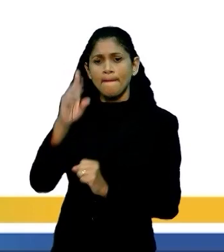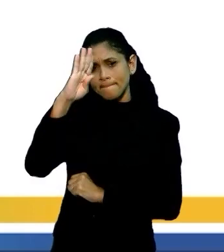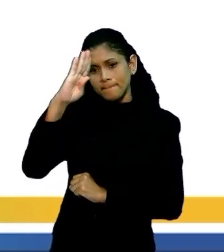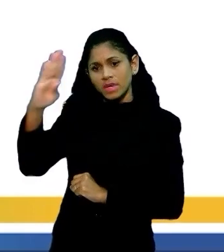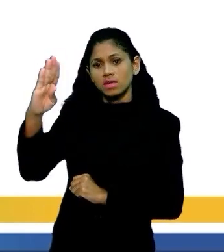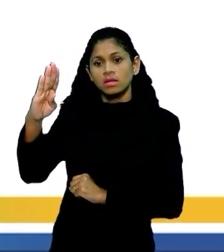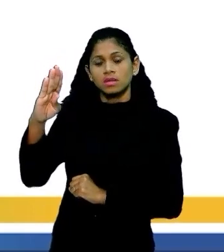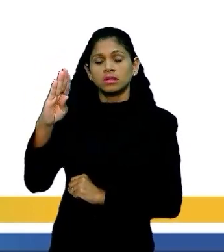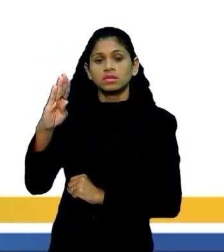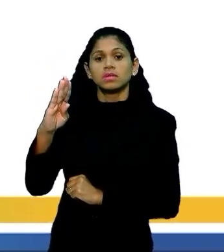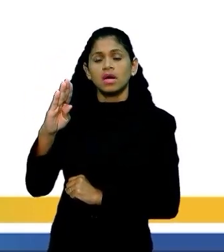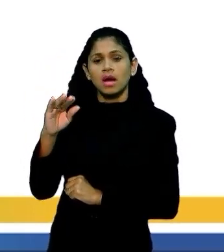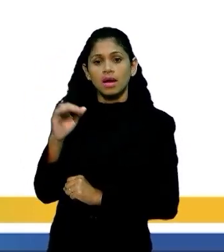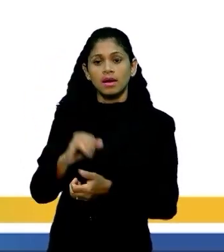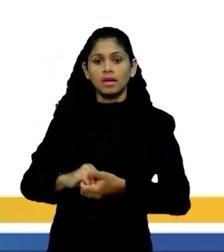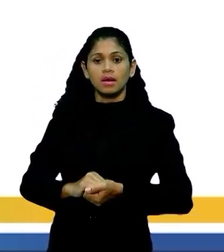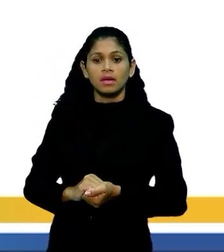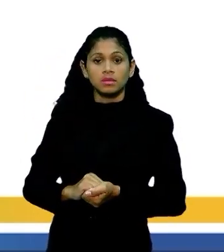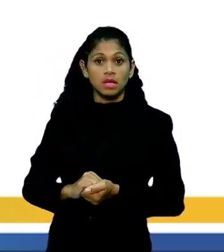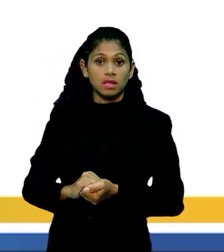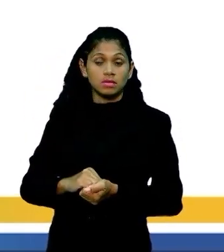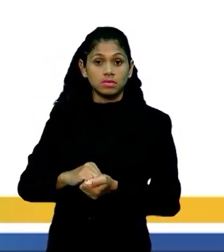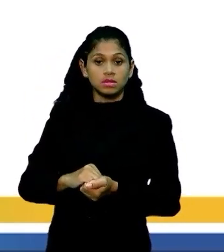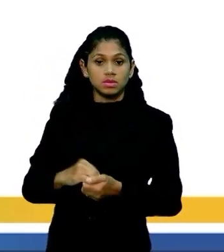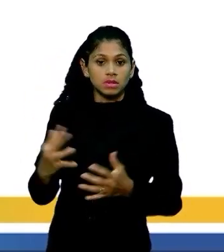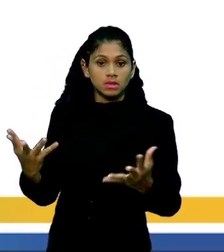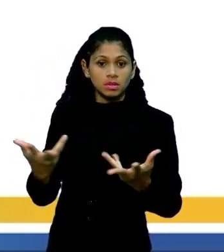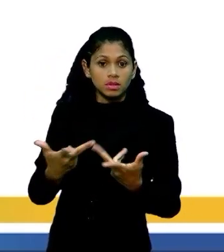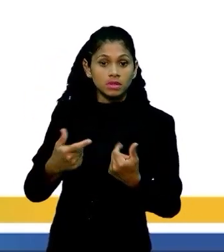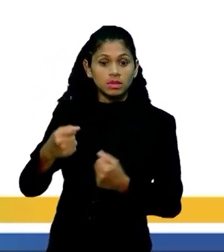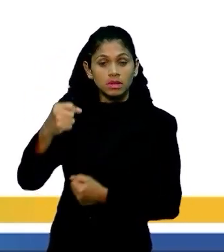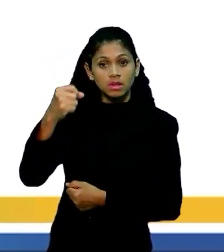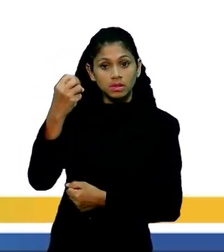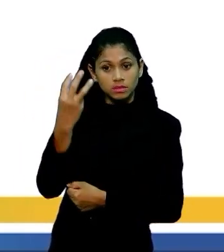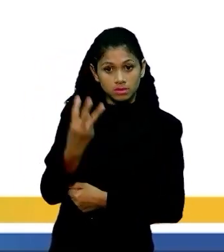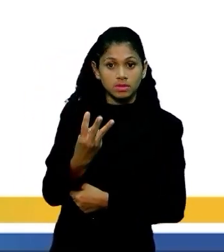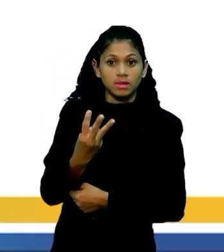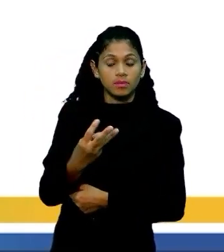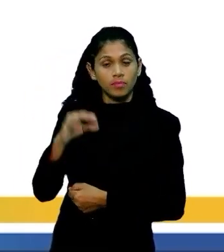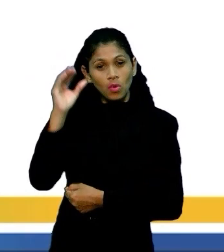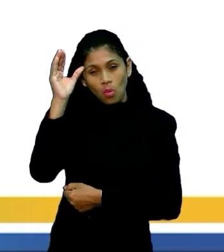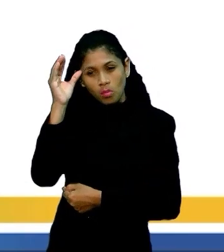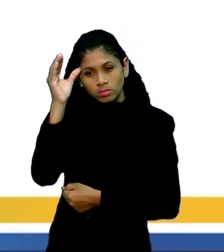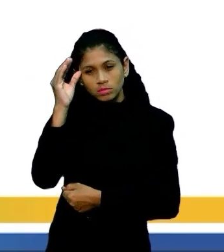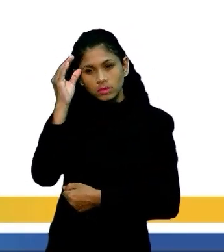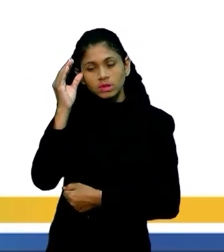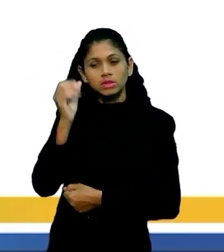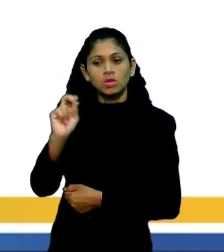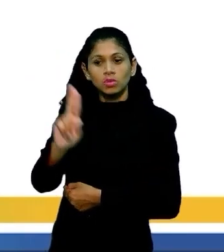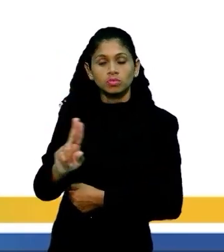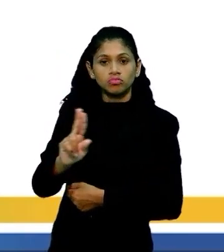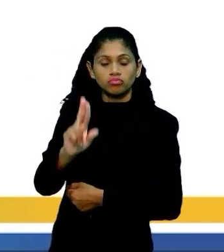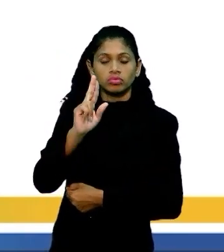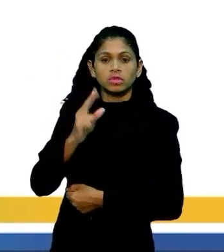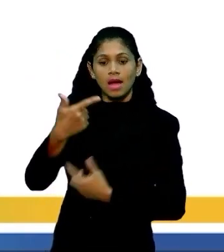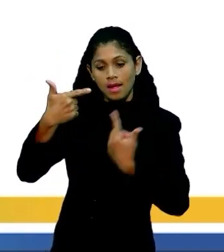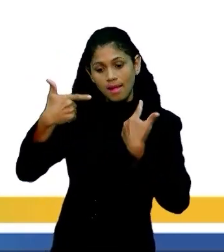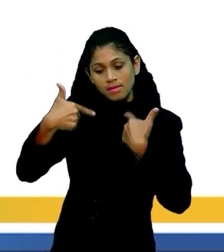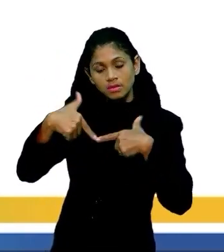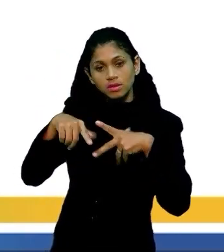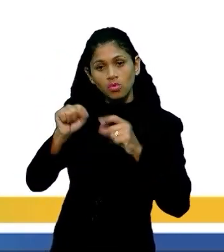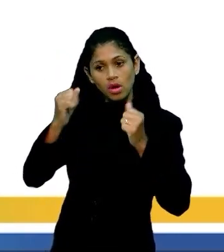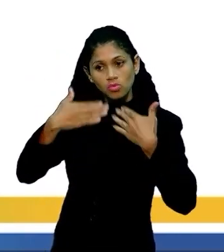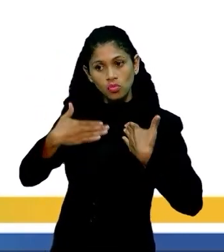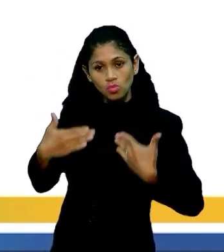é é a competência da área número três que é compreender e usar a linguagem corporal como relevante para